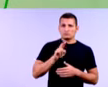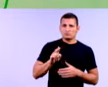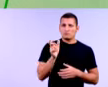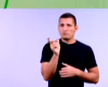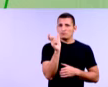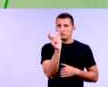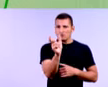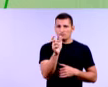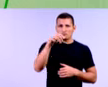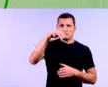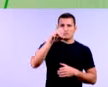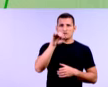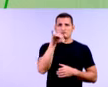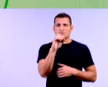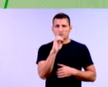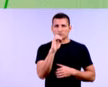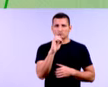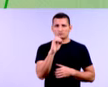palavra meio,